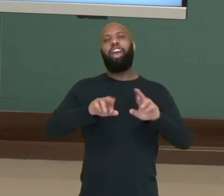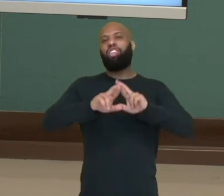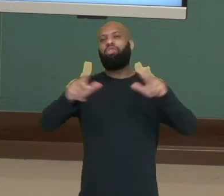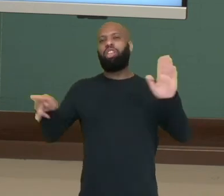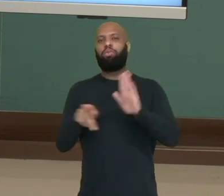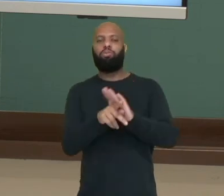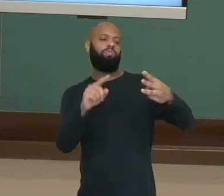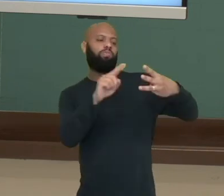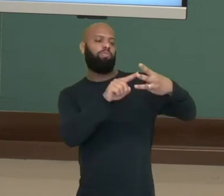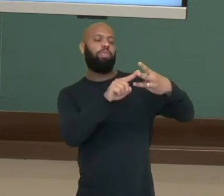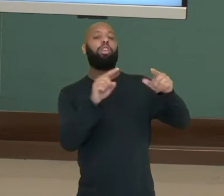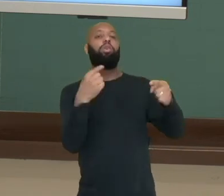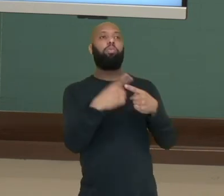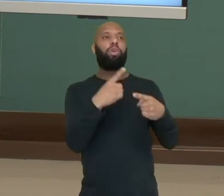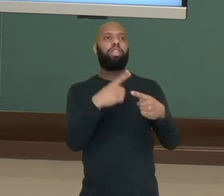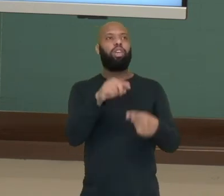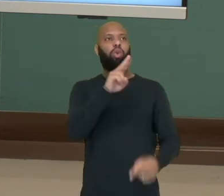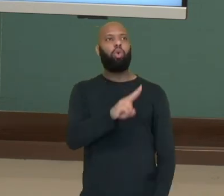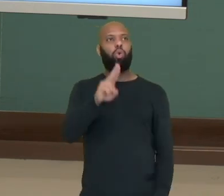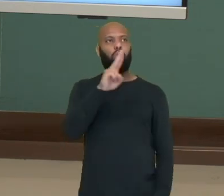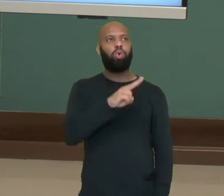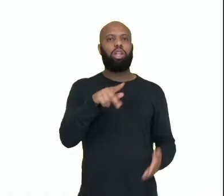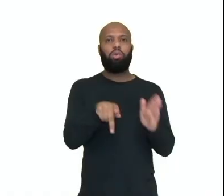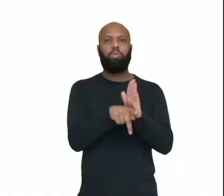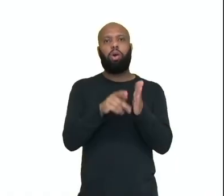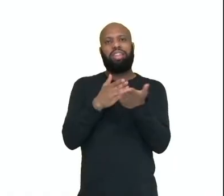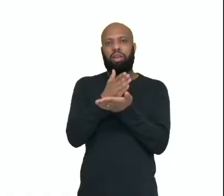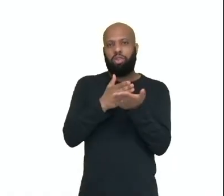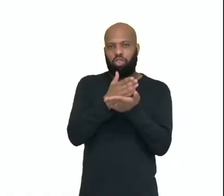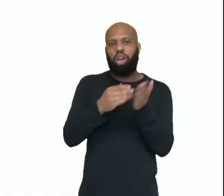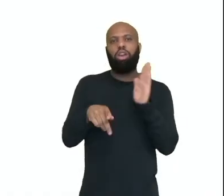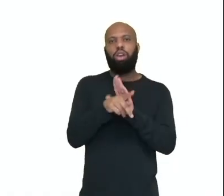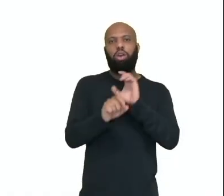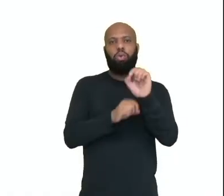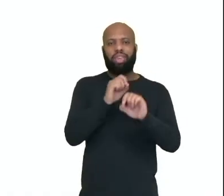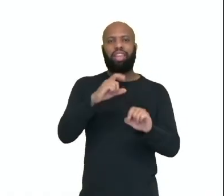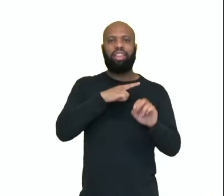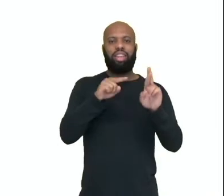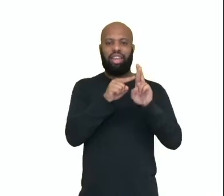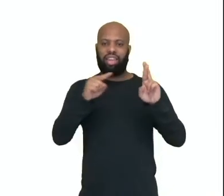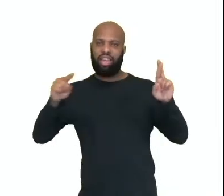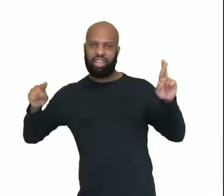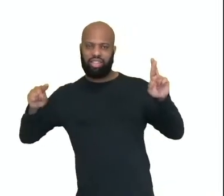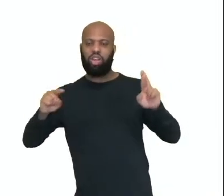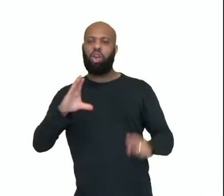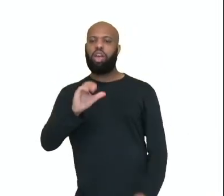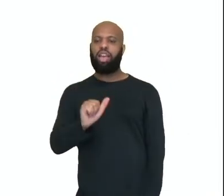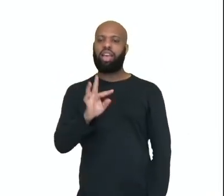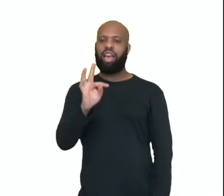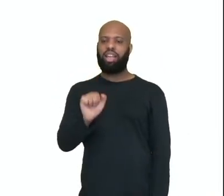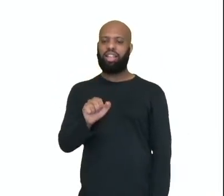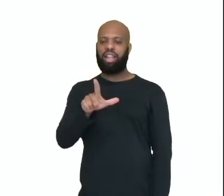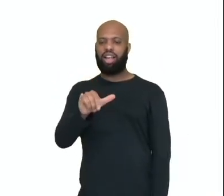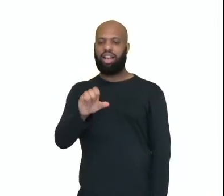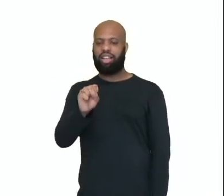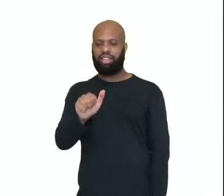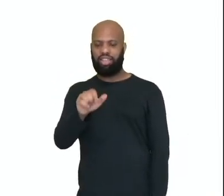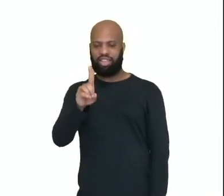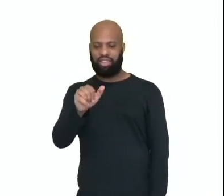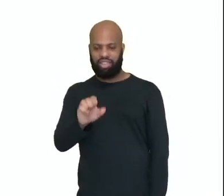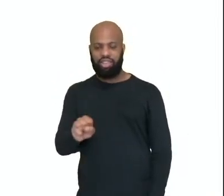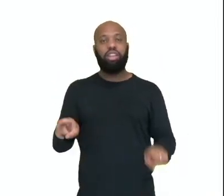peróxidos. São compostos empregados como intermediários para reações catalisadas por oxidases e são utilizados pelo